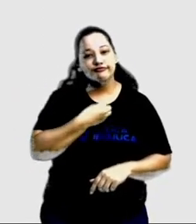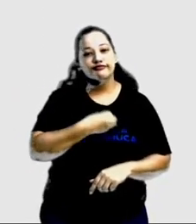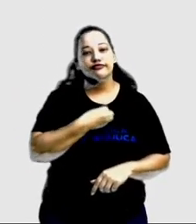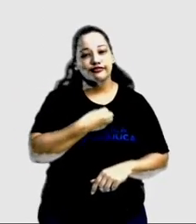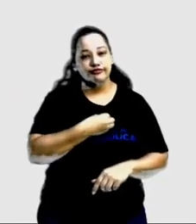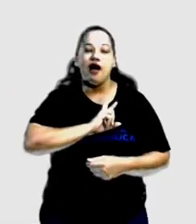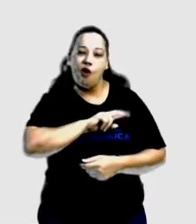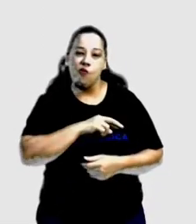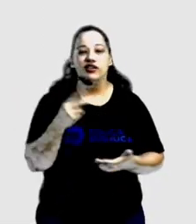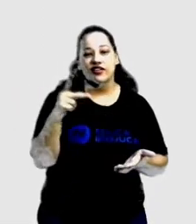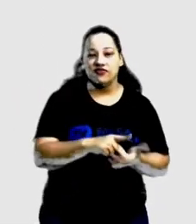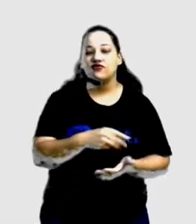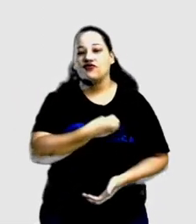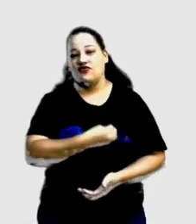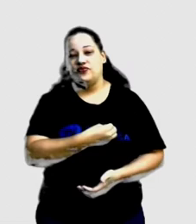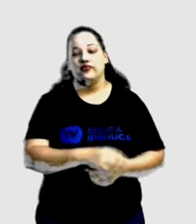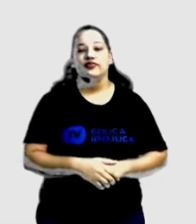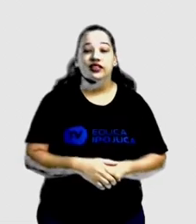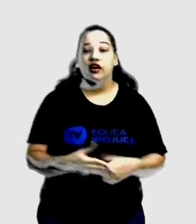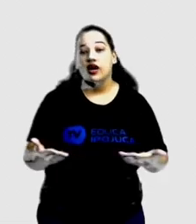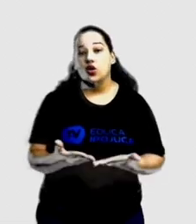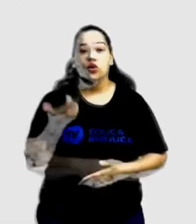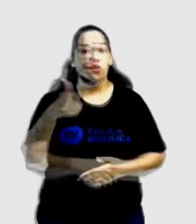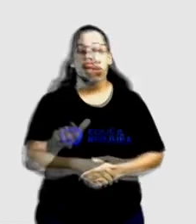vida real.